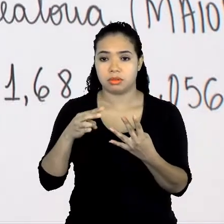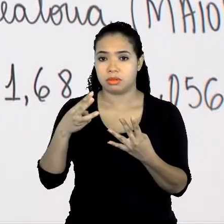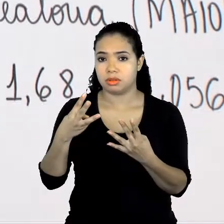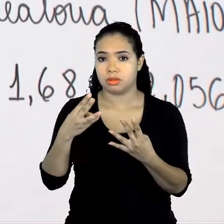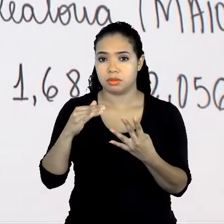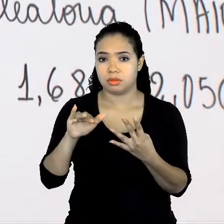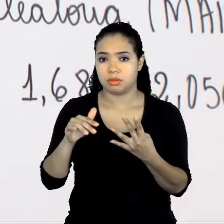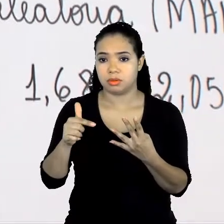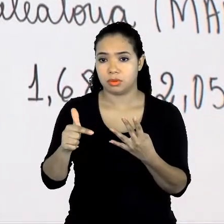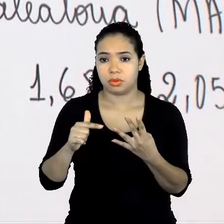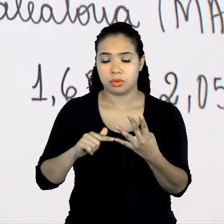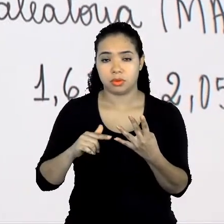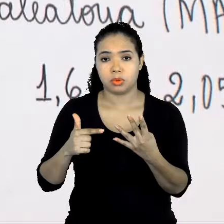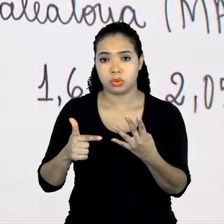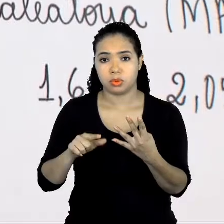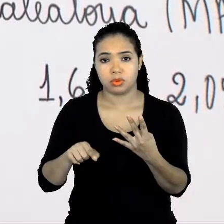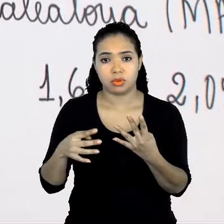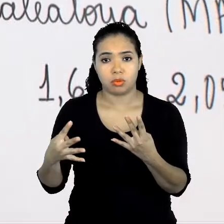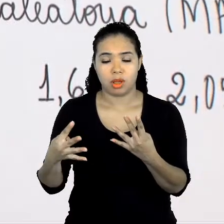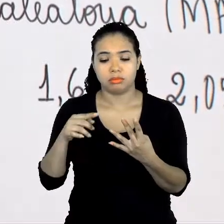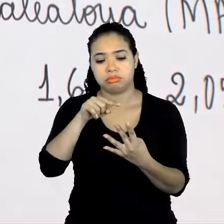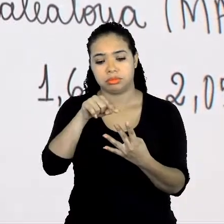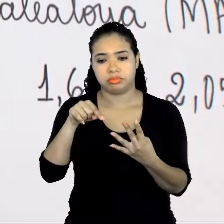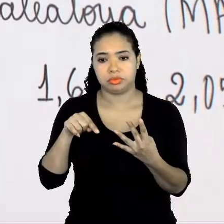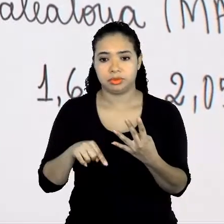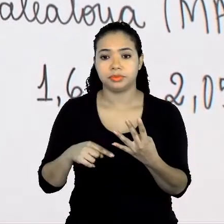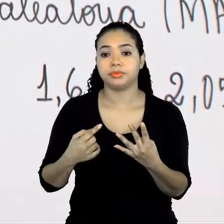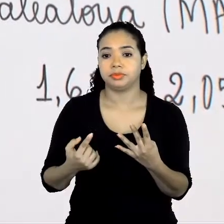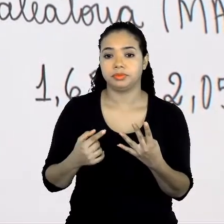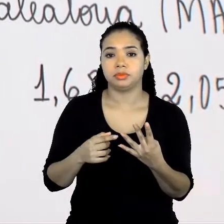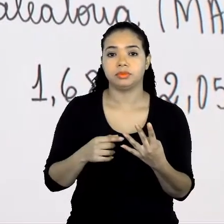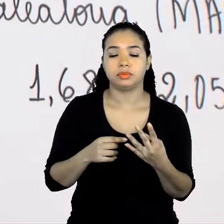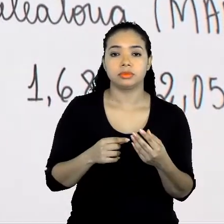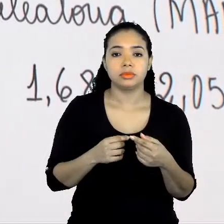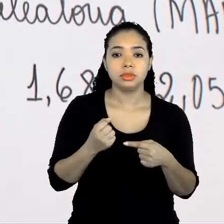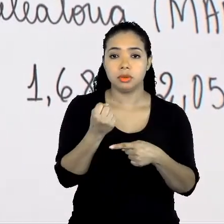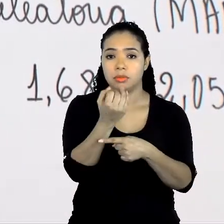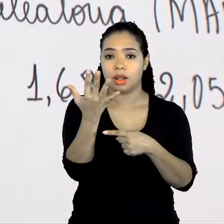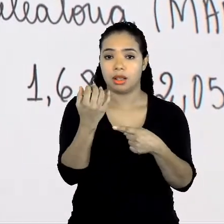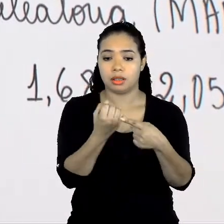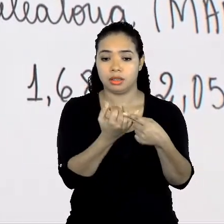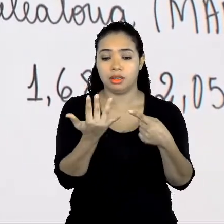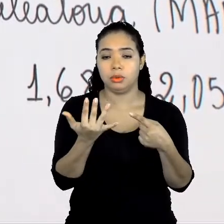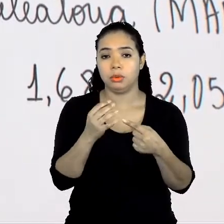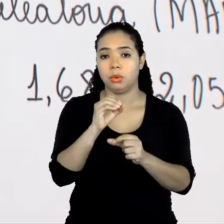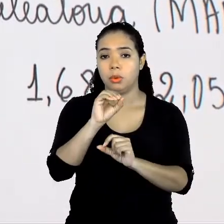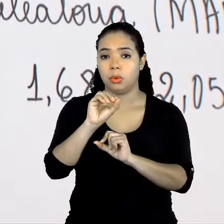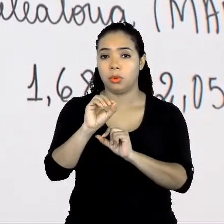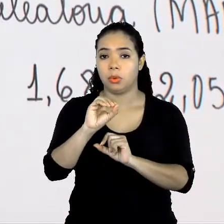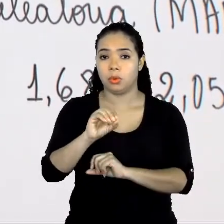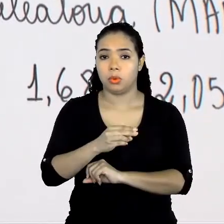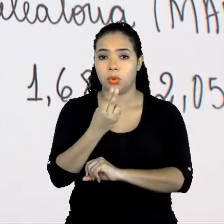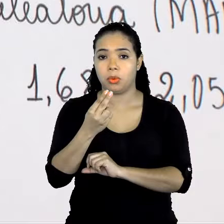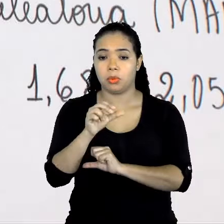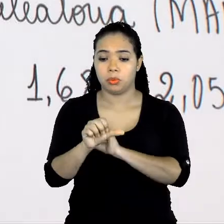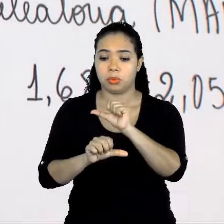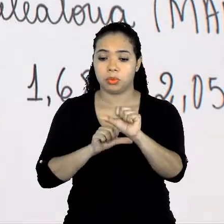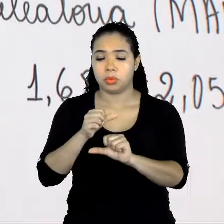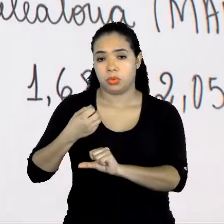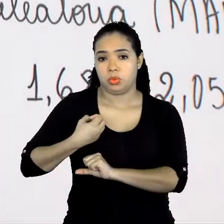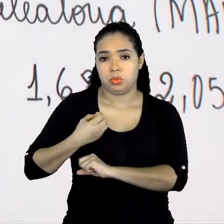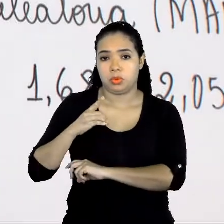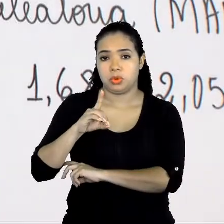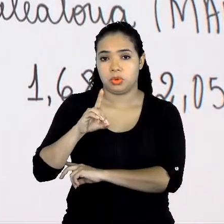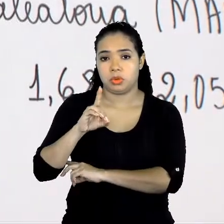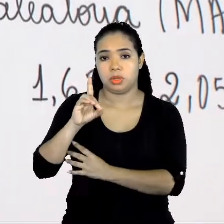eu passo tudo para fração, ou eu passo tudo para número decimal, para eu poder comparar. Nesse caso